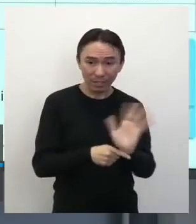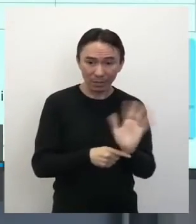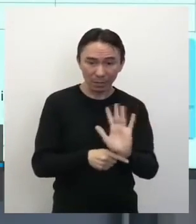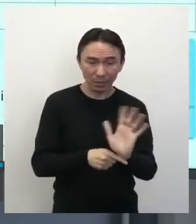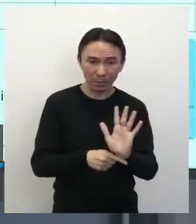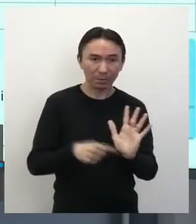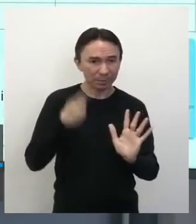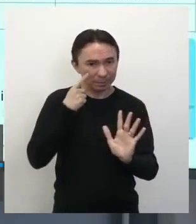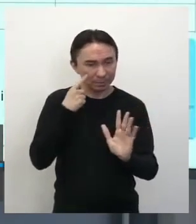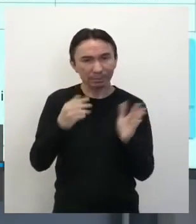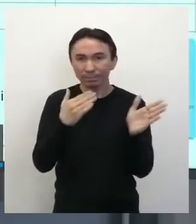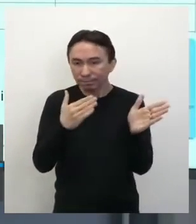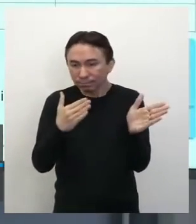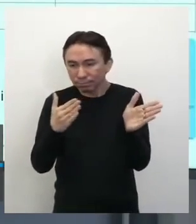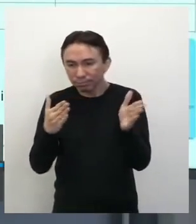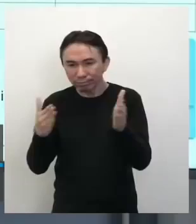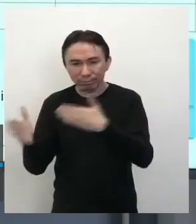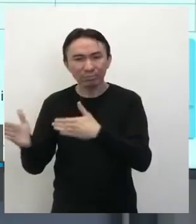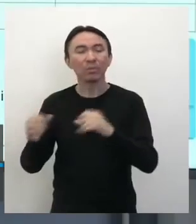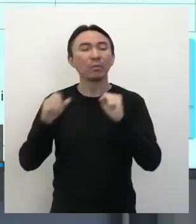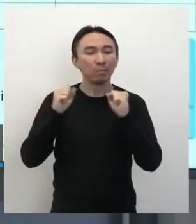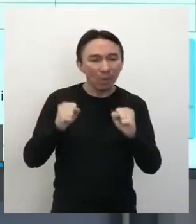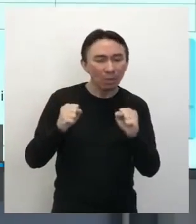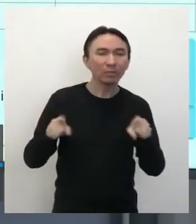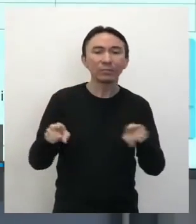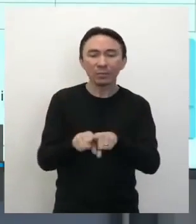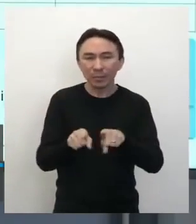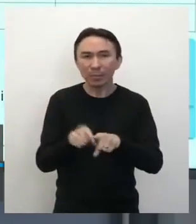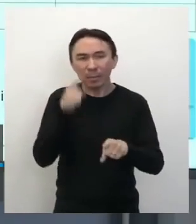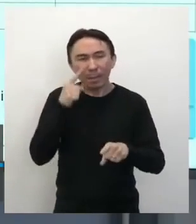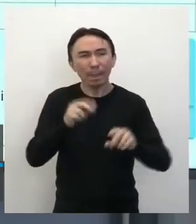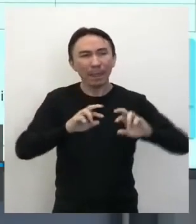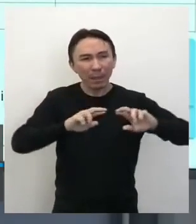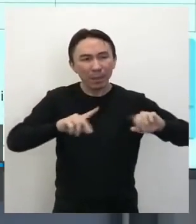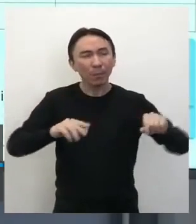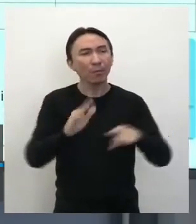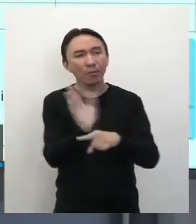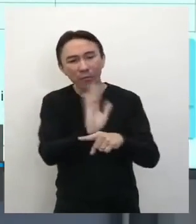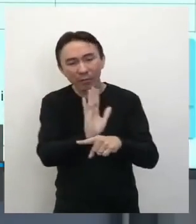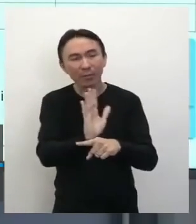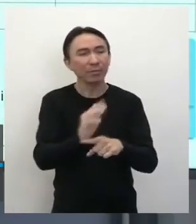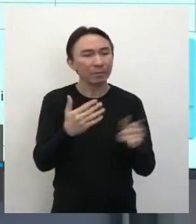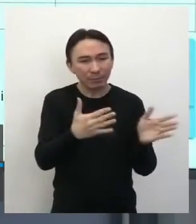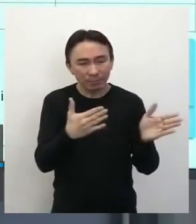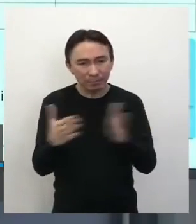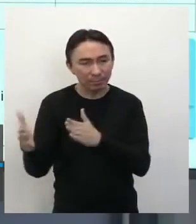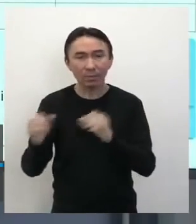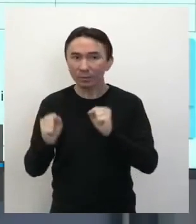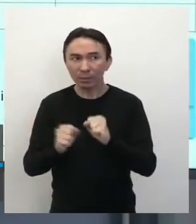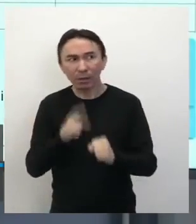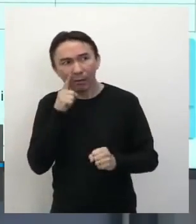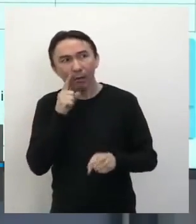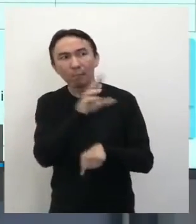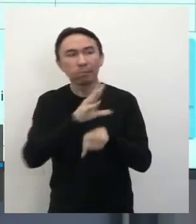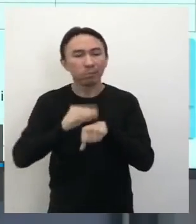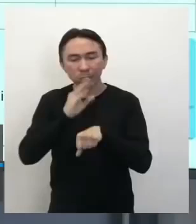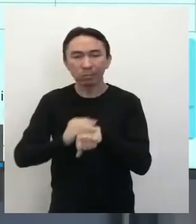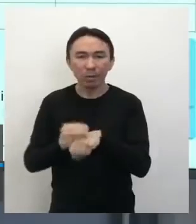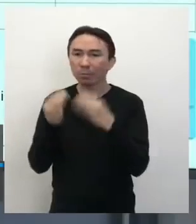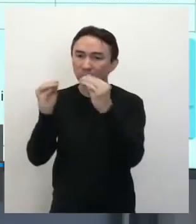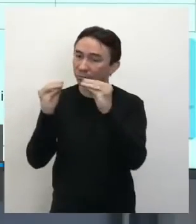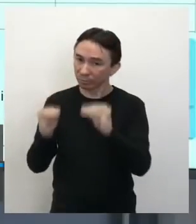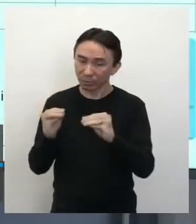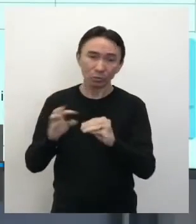o tempo de espera, e esse vídeo vocês podem escrever também coisas que aparecem no vídeo aí, em inglês, lógico, ok? Então tudo que vocês souberem sobre a